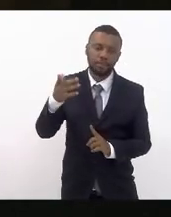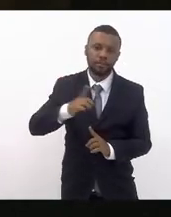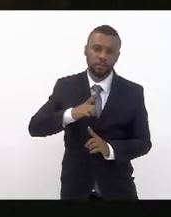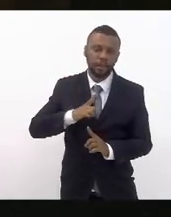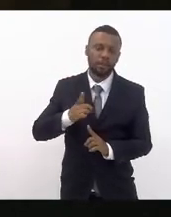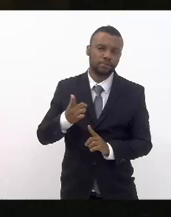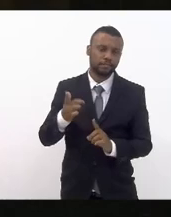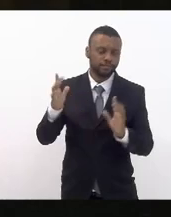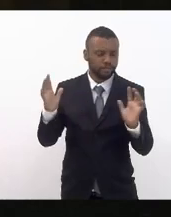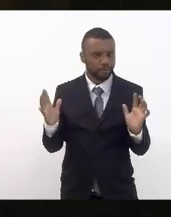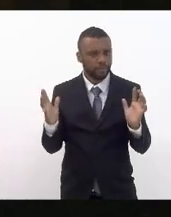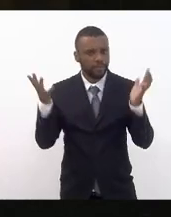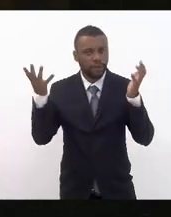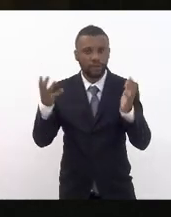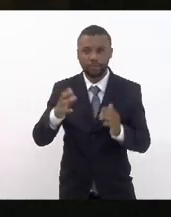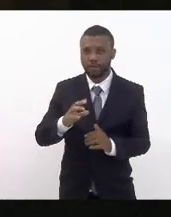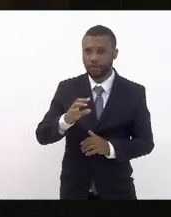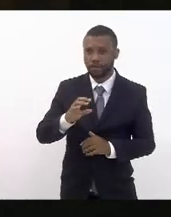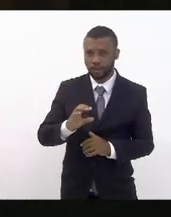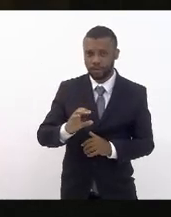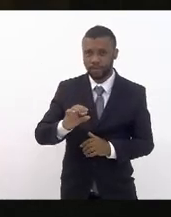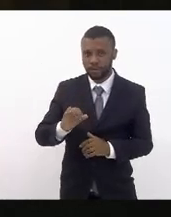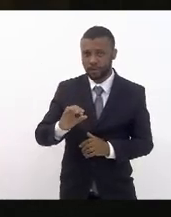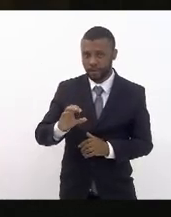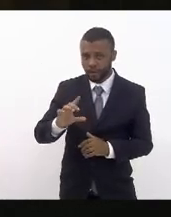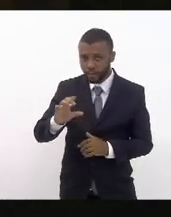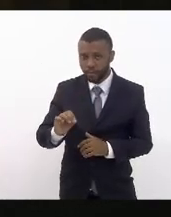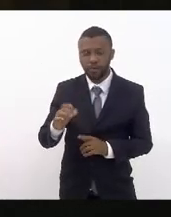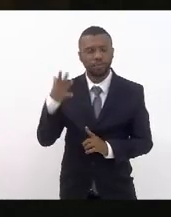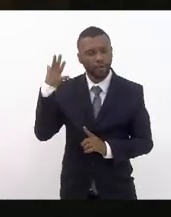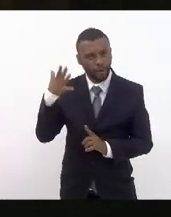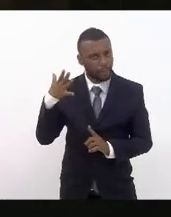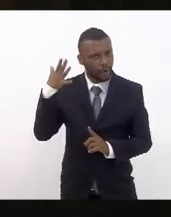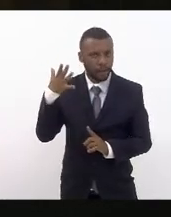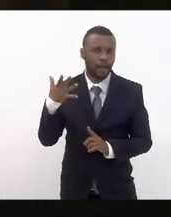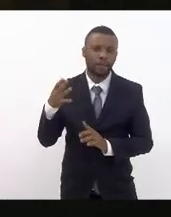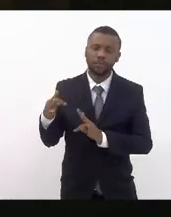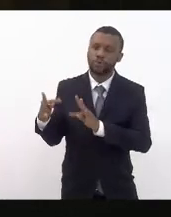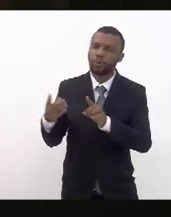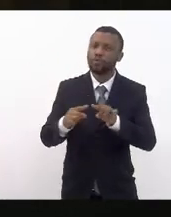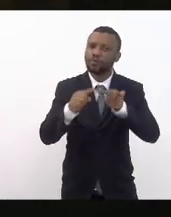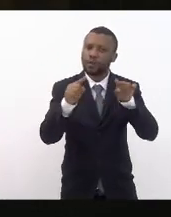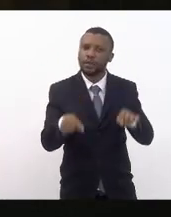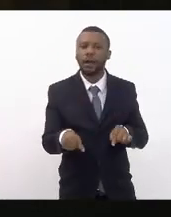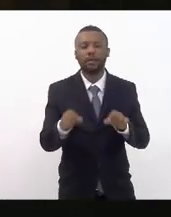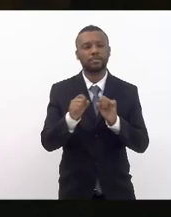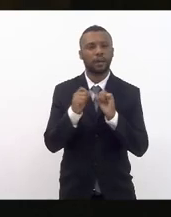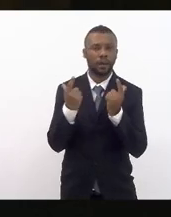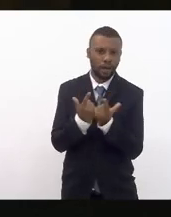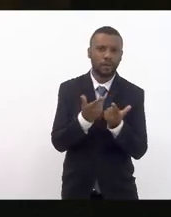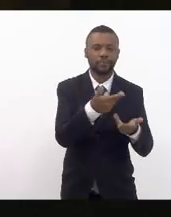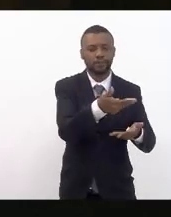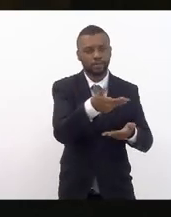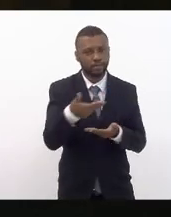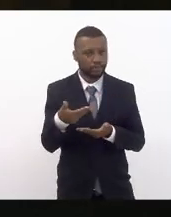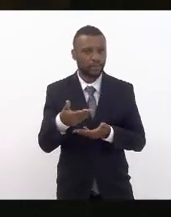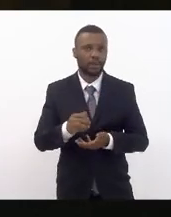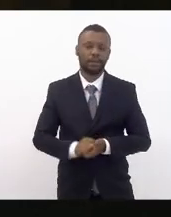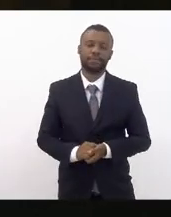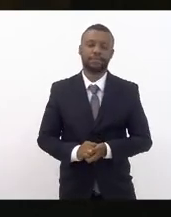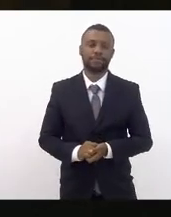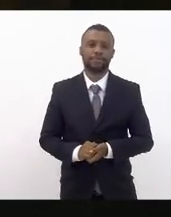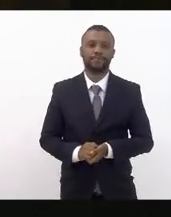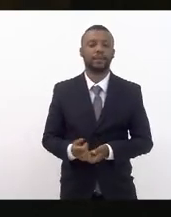palestras. Vossa Excelência e todas as mulheres da casa, trabalhadoras, estão convidadas. Mas eu também